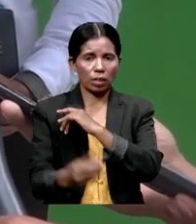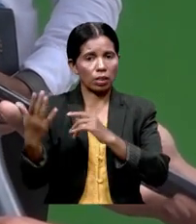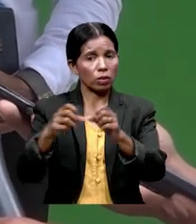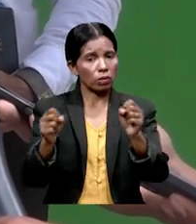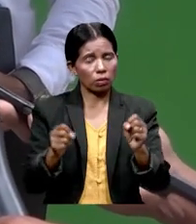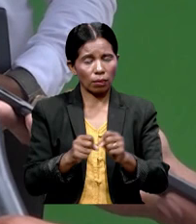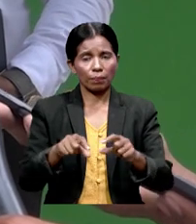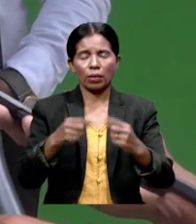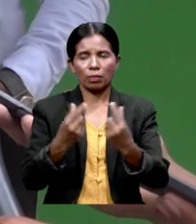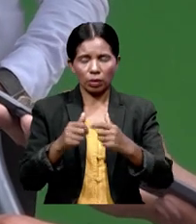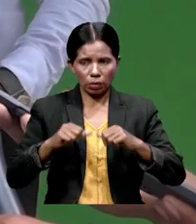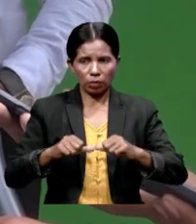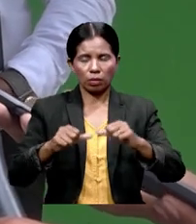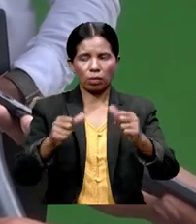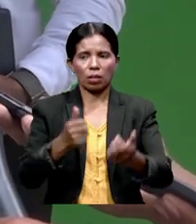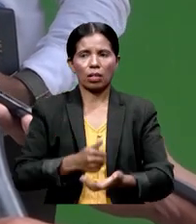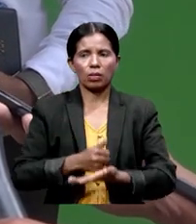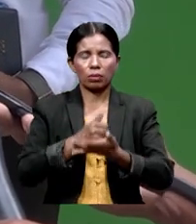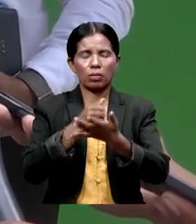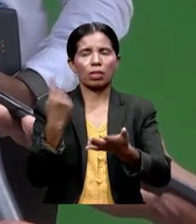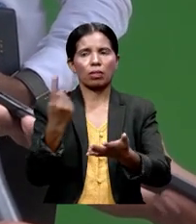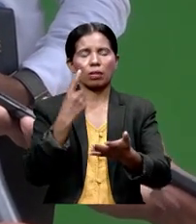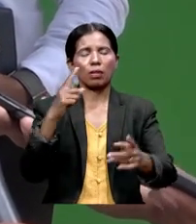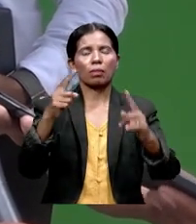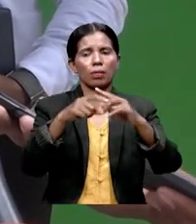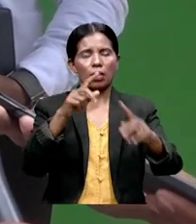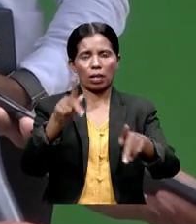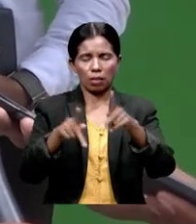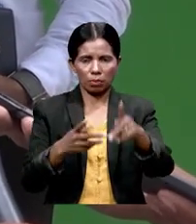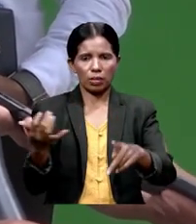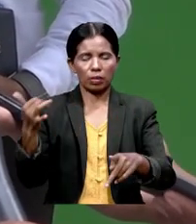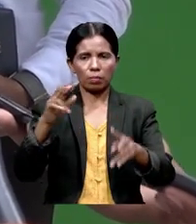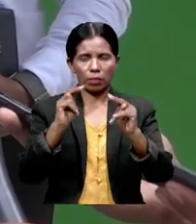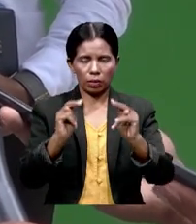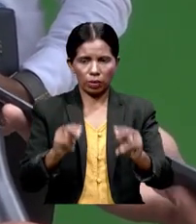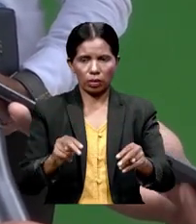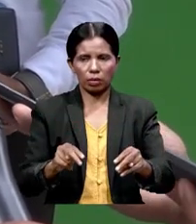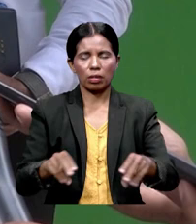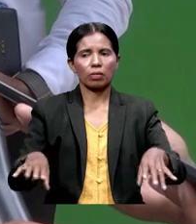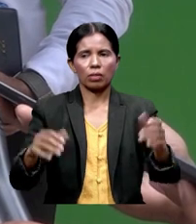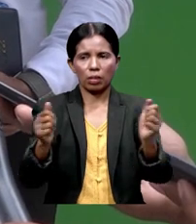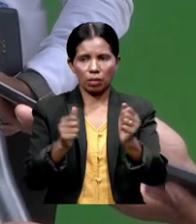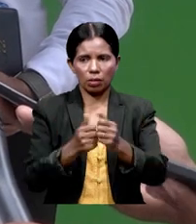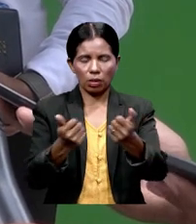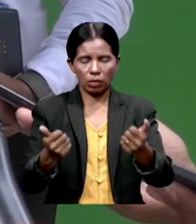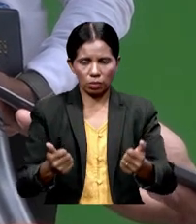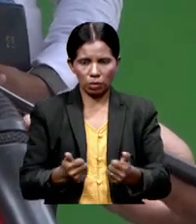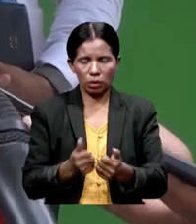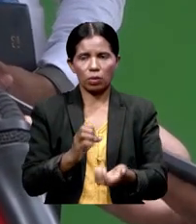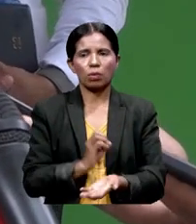equipa sira se continua fo apoio na Fatim baiha comunidade Sernebe, precisa em cooperação com a autoridade